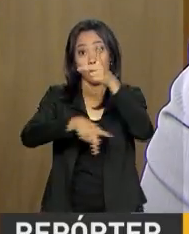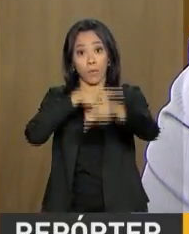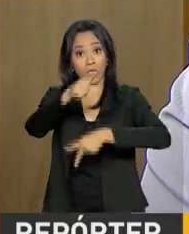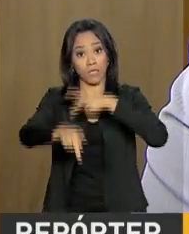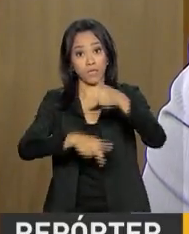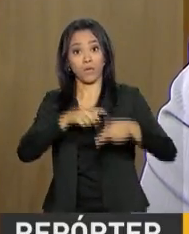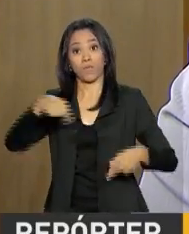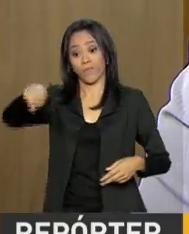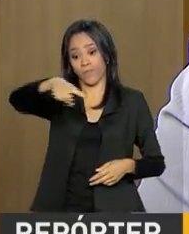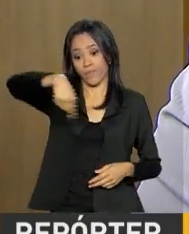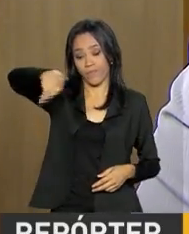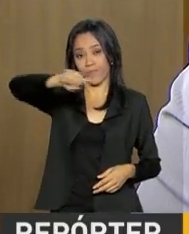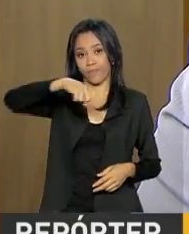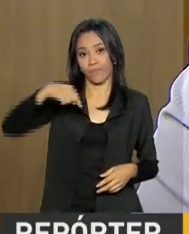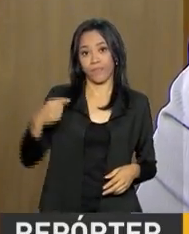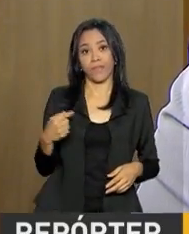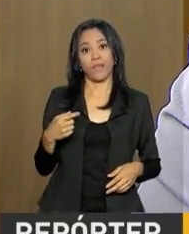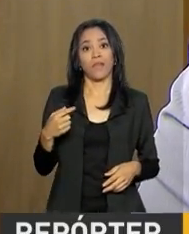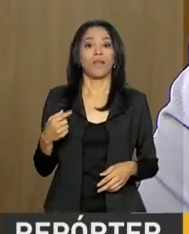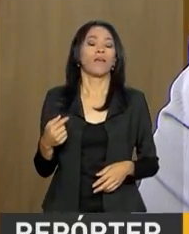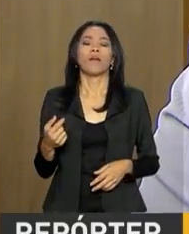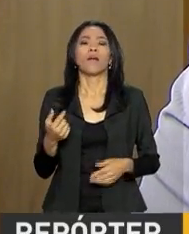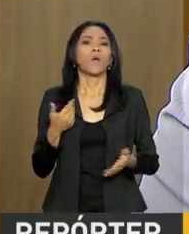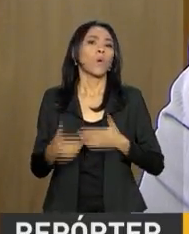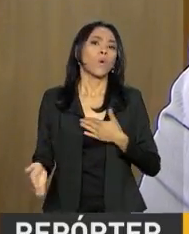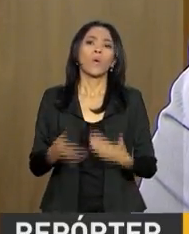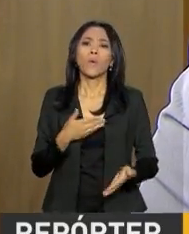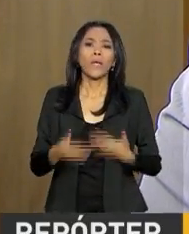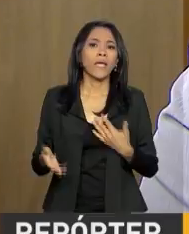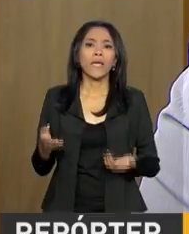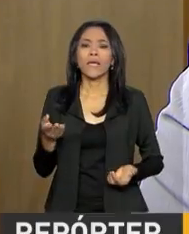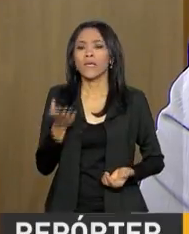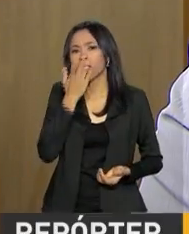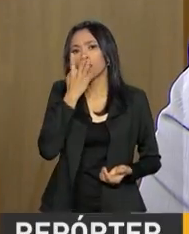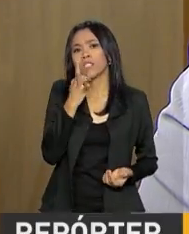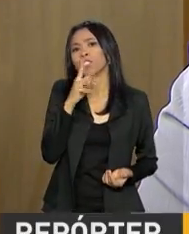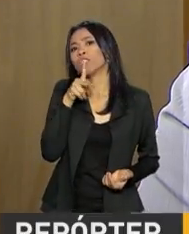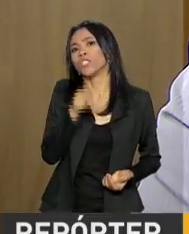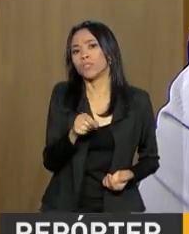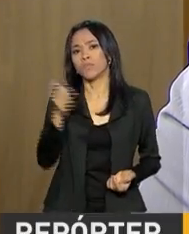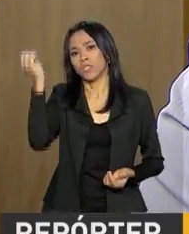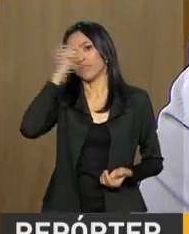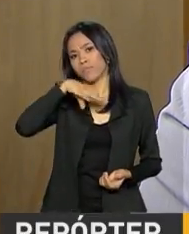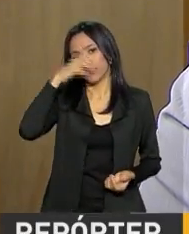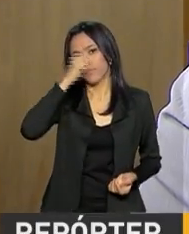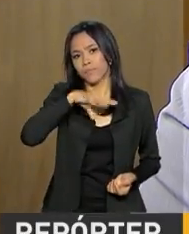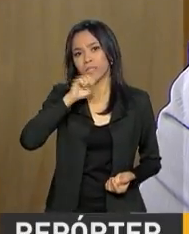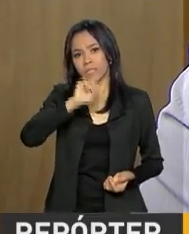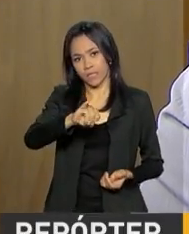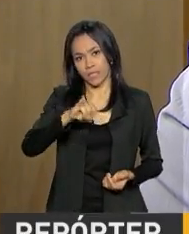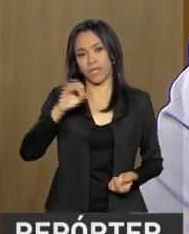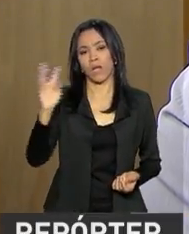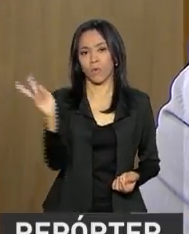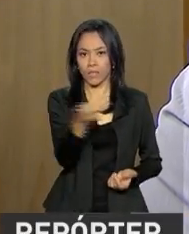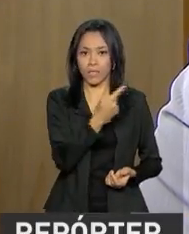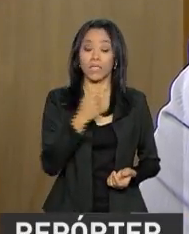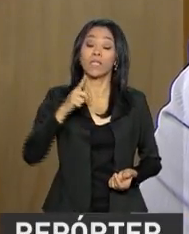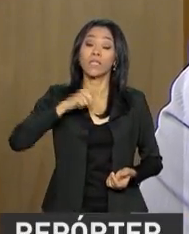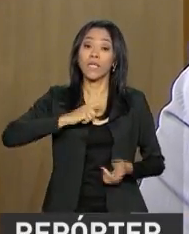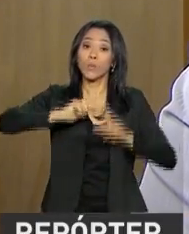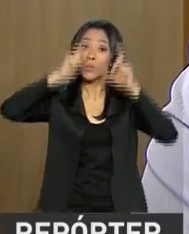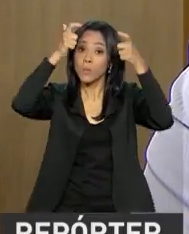ela realmente ela veja que qualquer tipo de violação que por acaso ou ver ela tem um canal